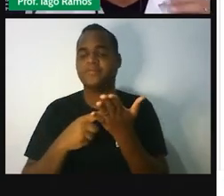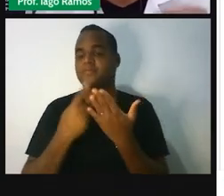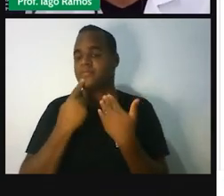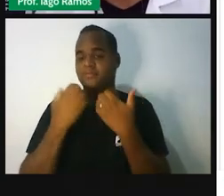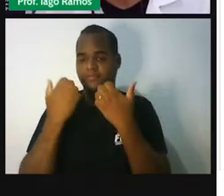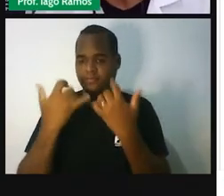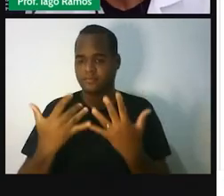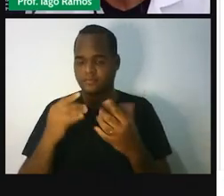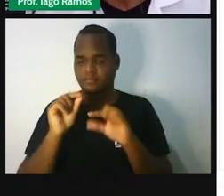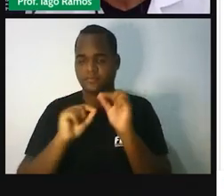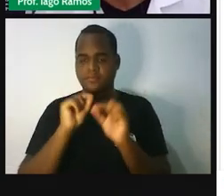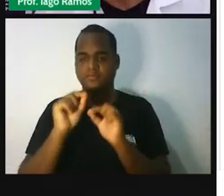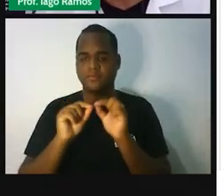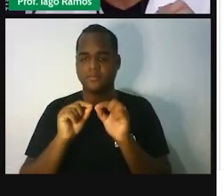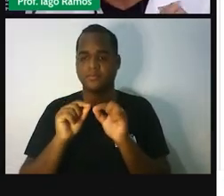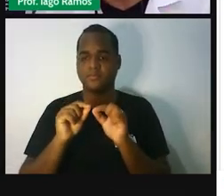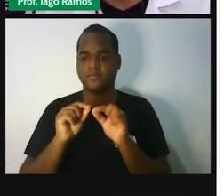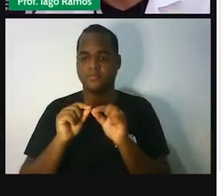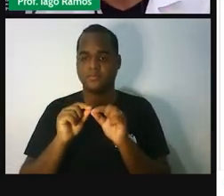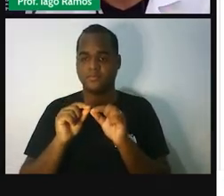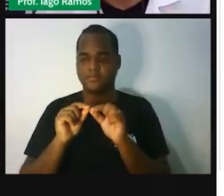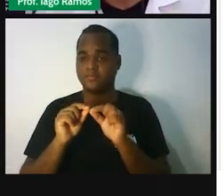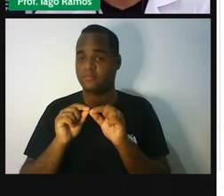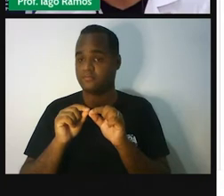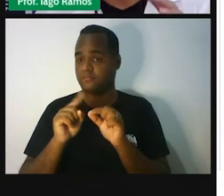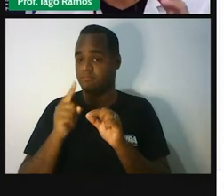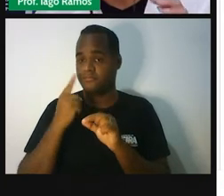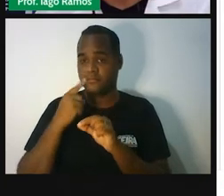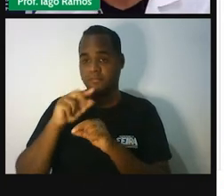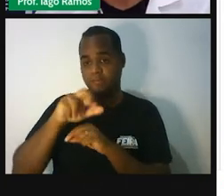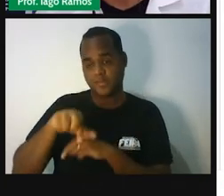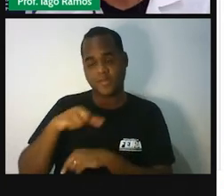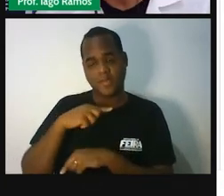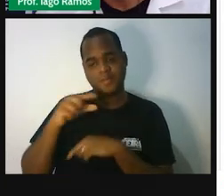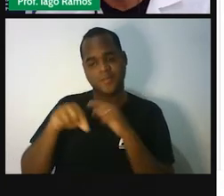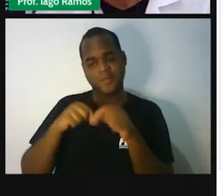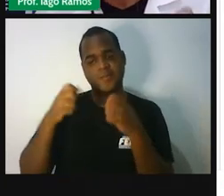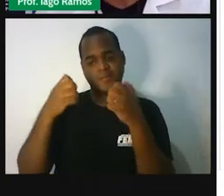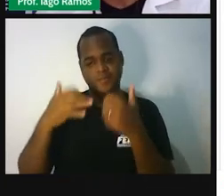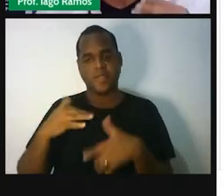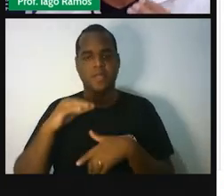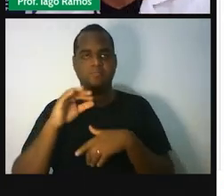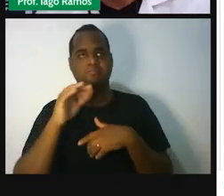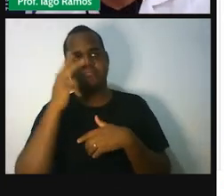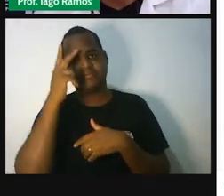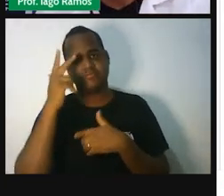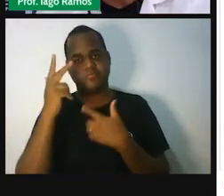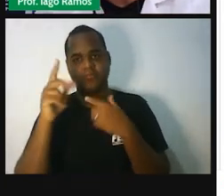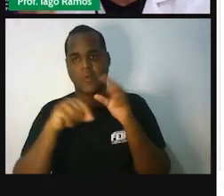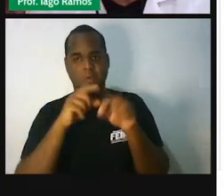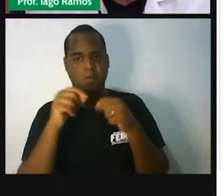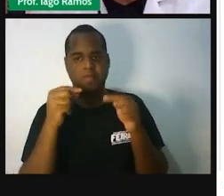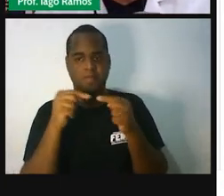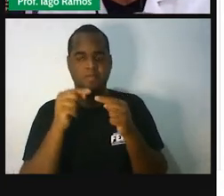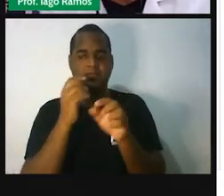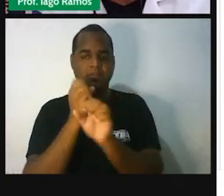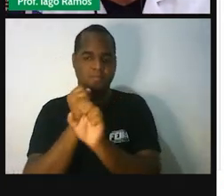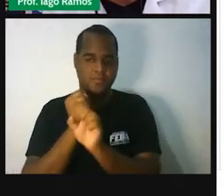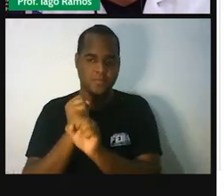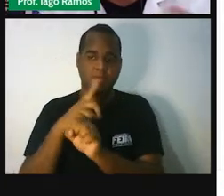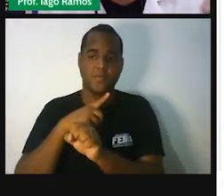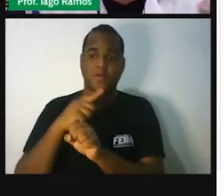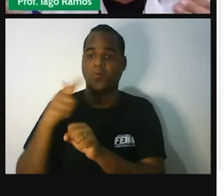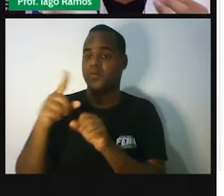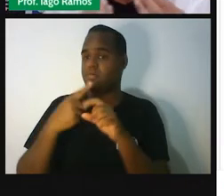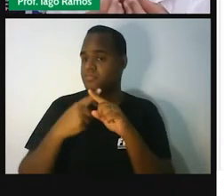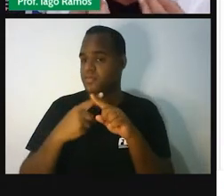seguinte, ó, pegue a quantidade de opções de alguma coisa e multiplique pela outra quantidade de